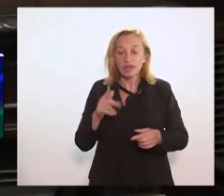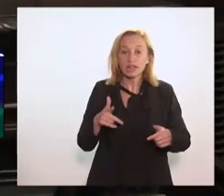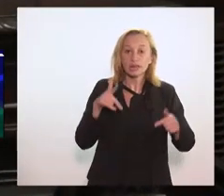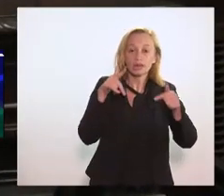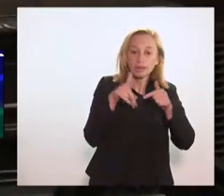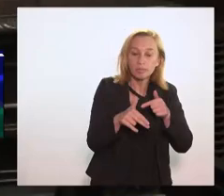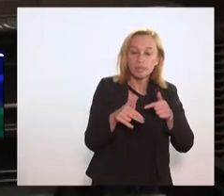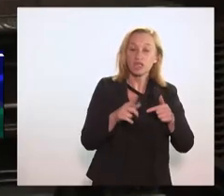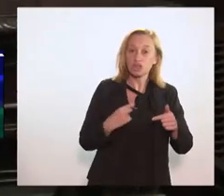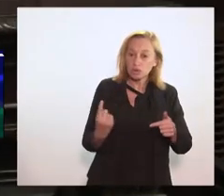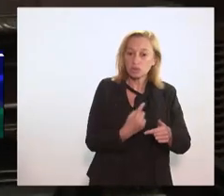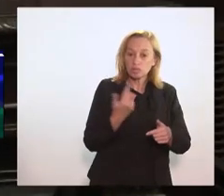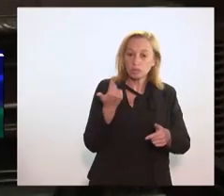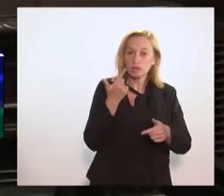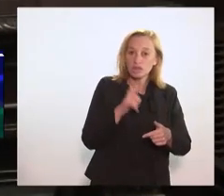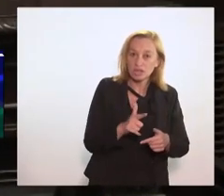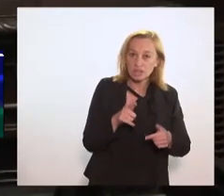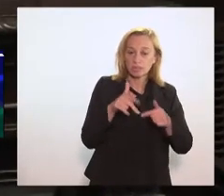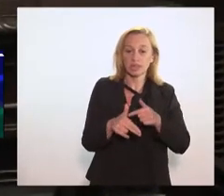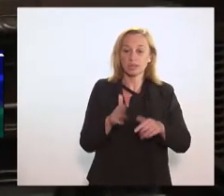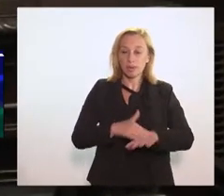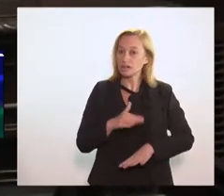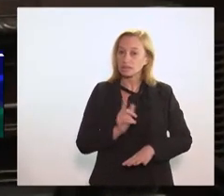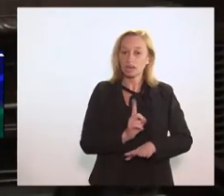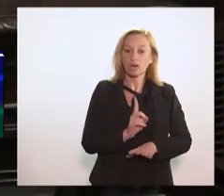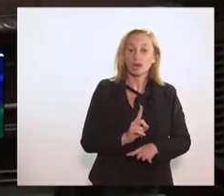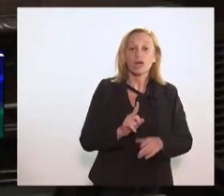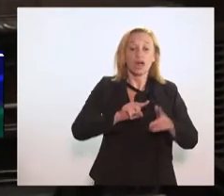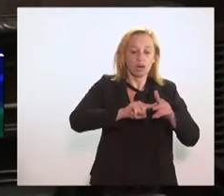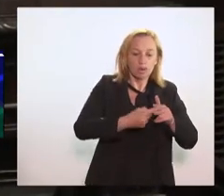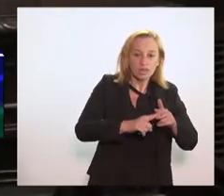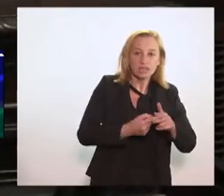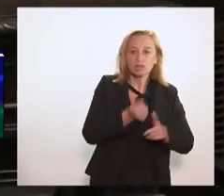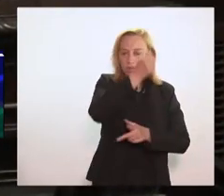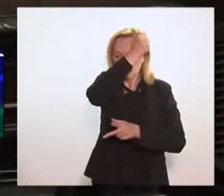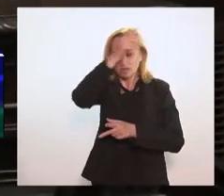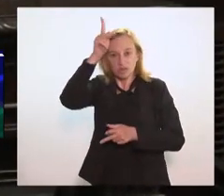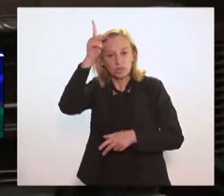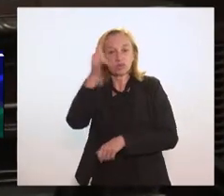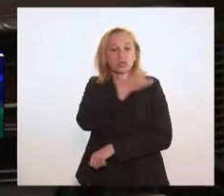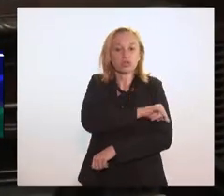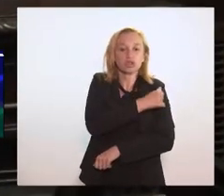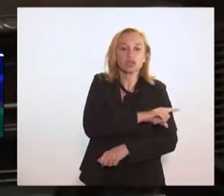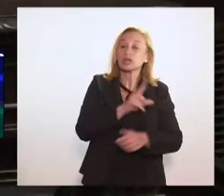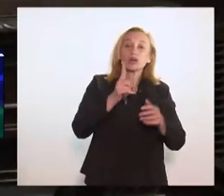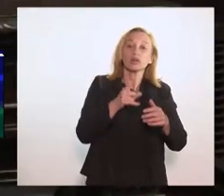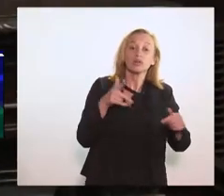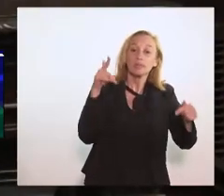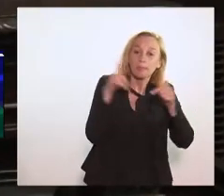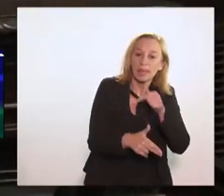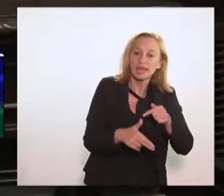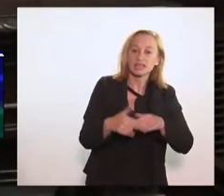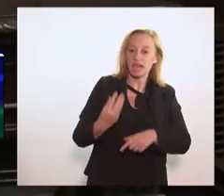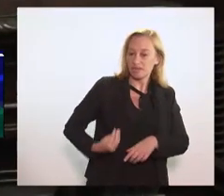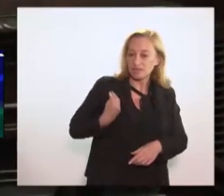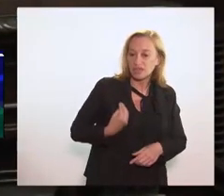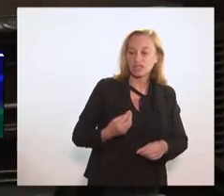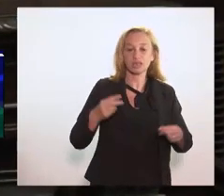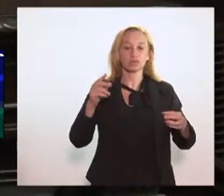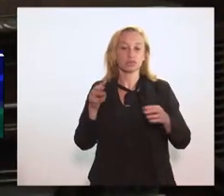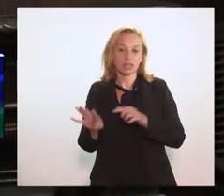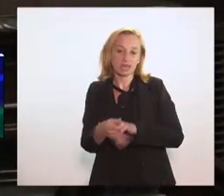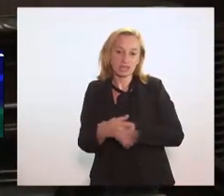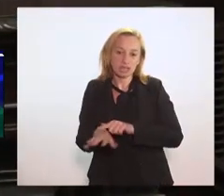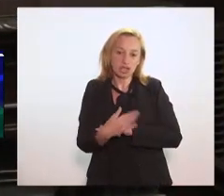É necessário que a regulação por parte da Prefeitura do Rio de Janeiro não atrapalhe a vida nem do